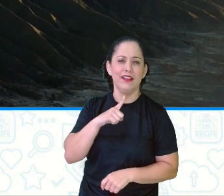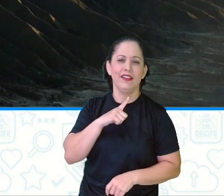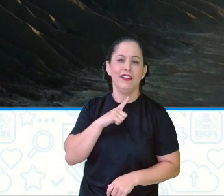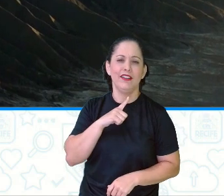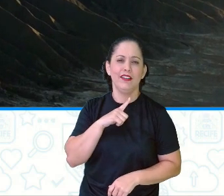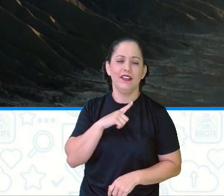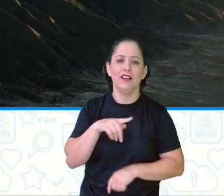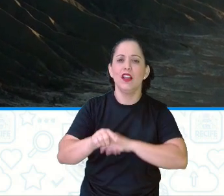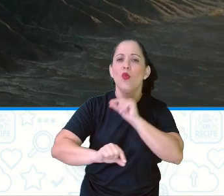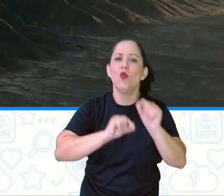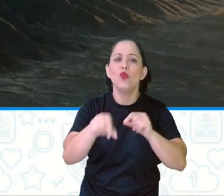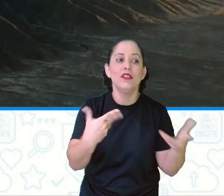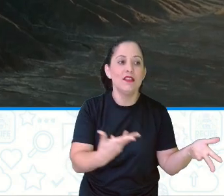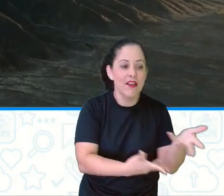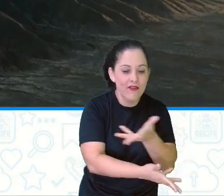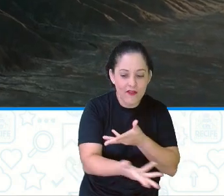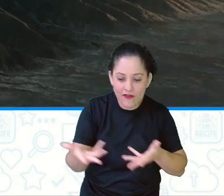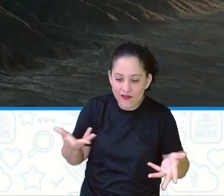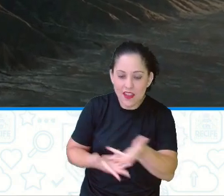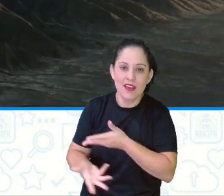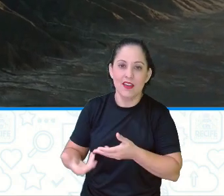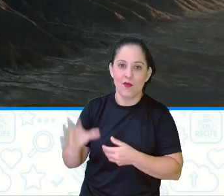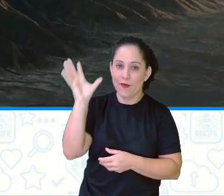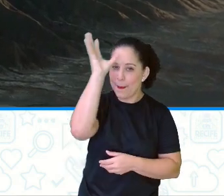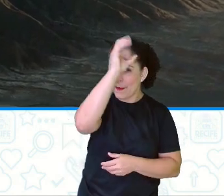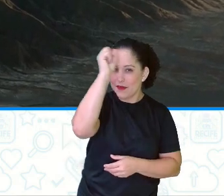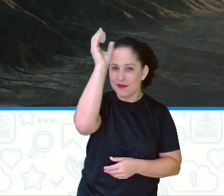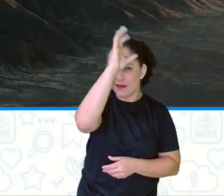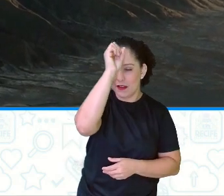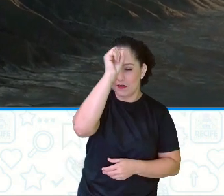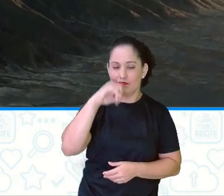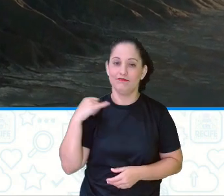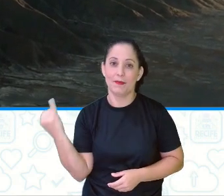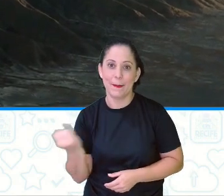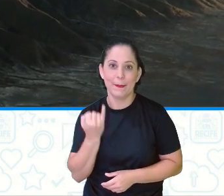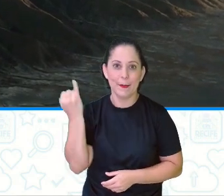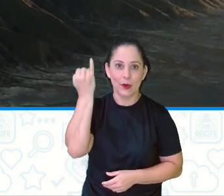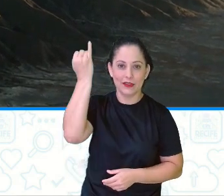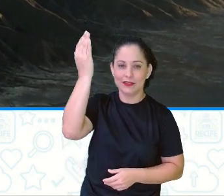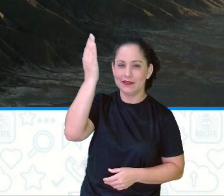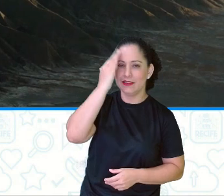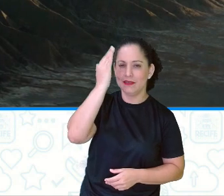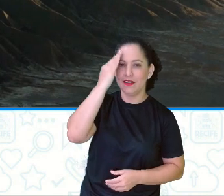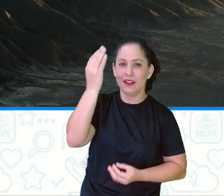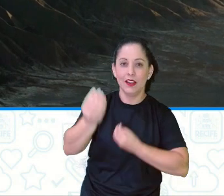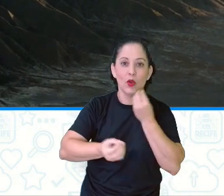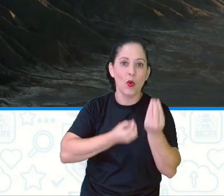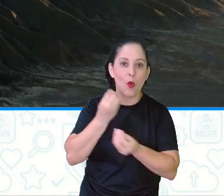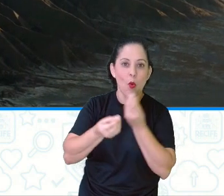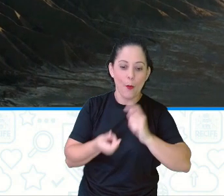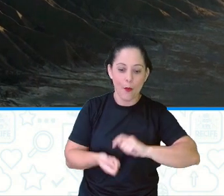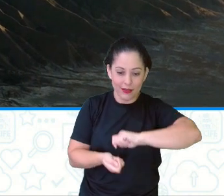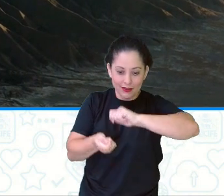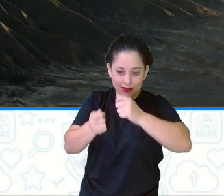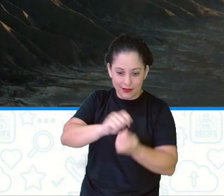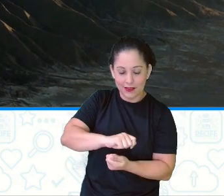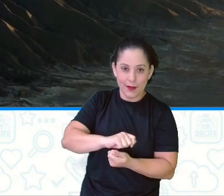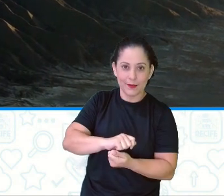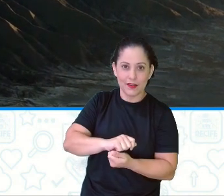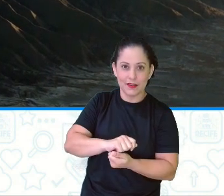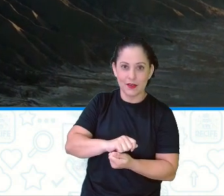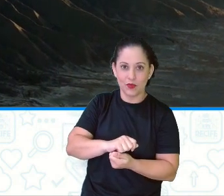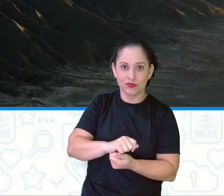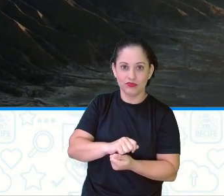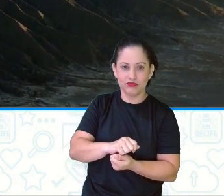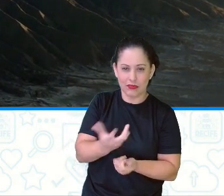ver com o nosso aprendizado? É importante a gente entender como o homem se adapta no seu meio. E